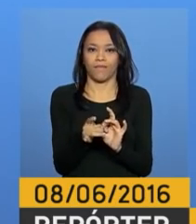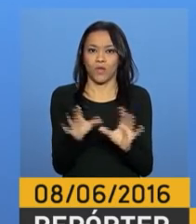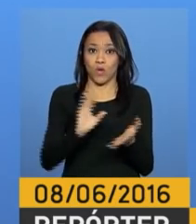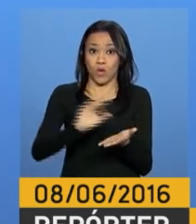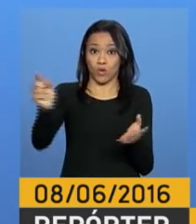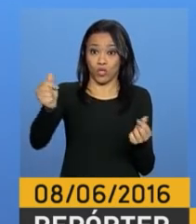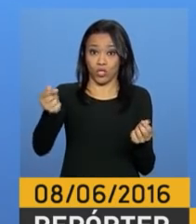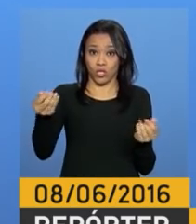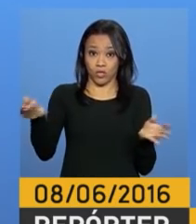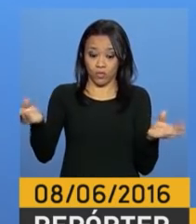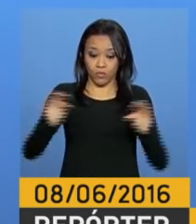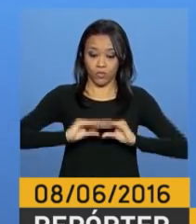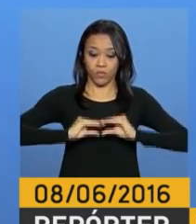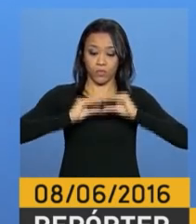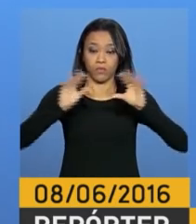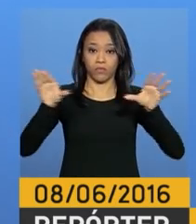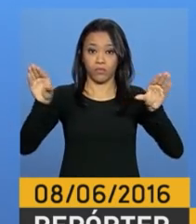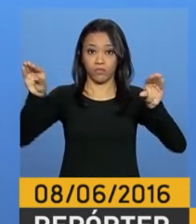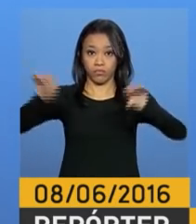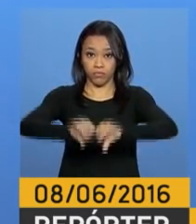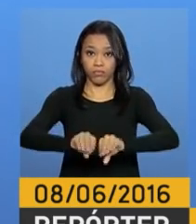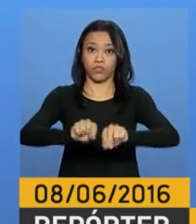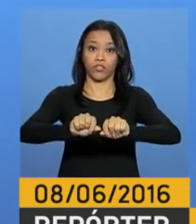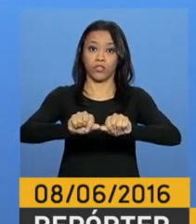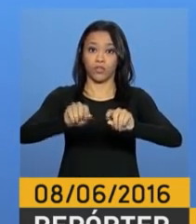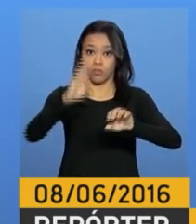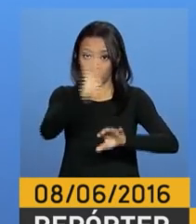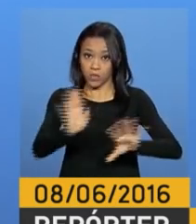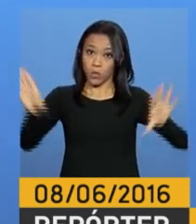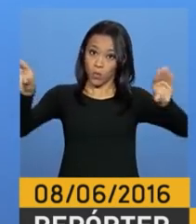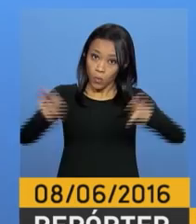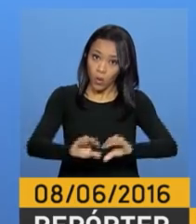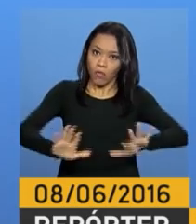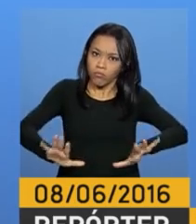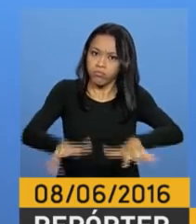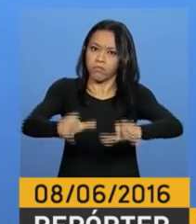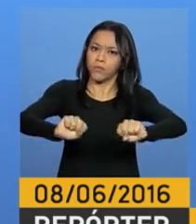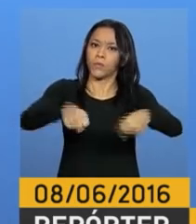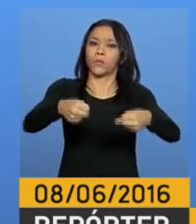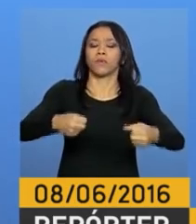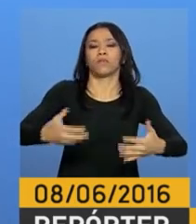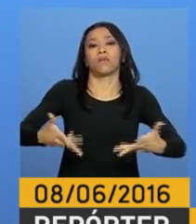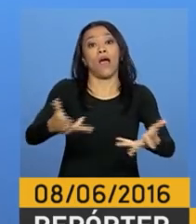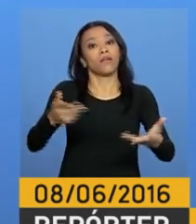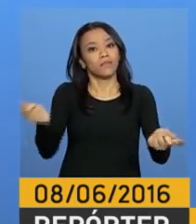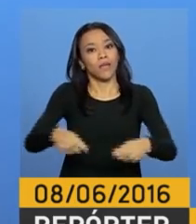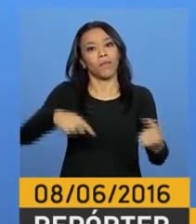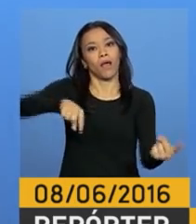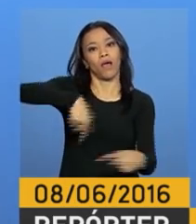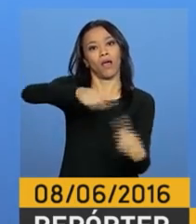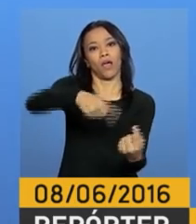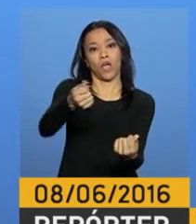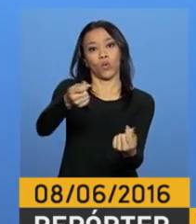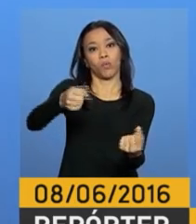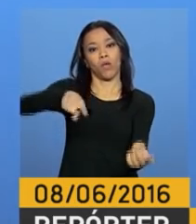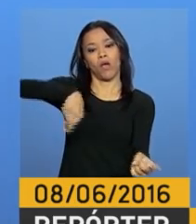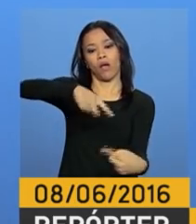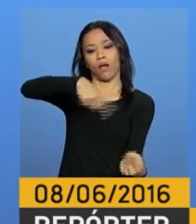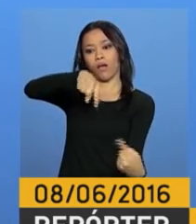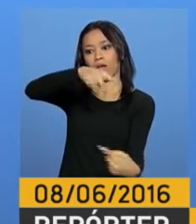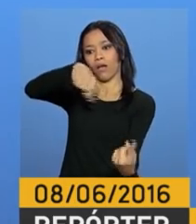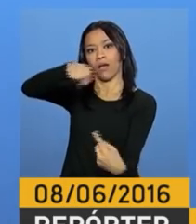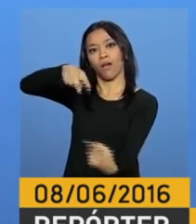investimento com o investimento com o consumo a roda da economia anda quando a roda da economia anda